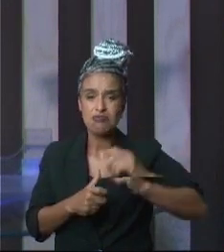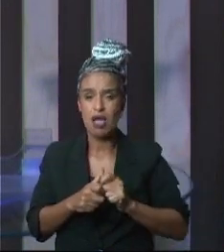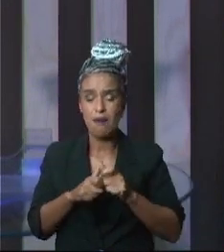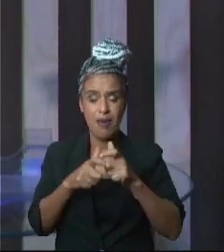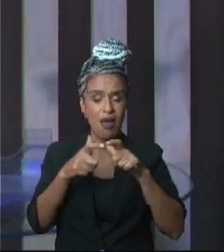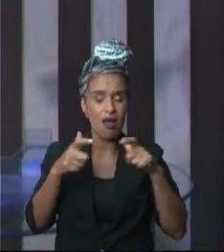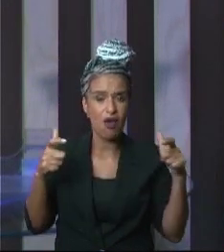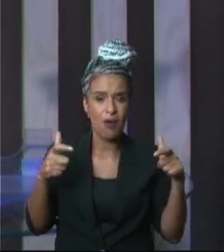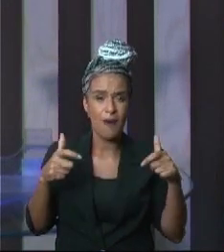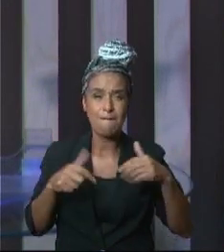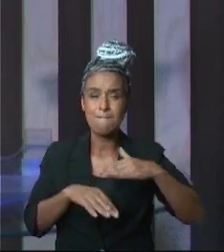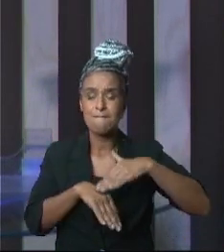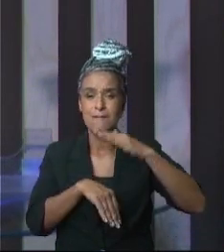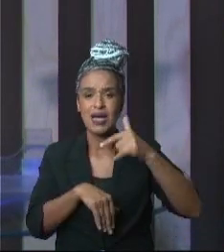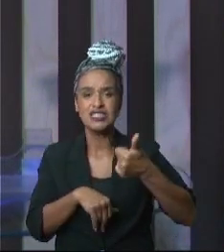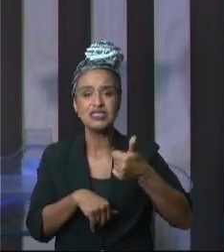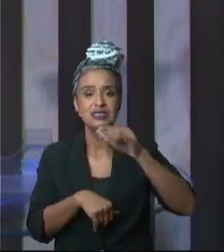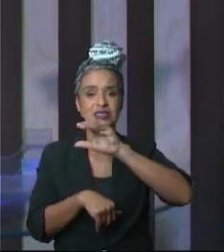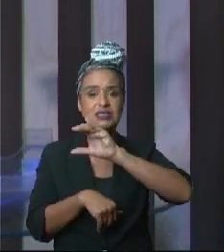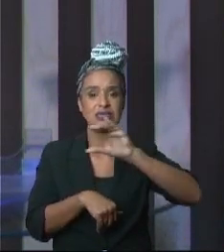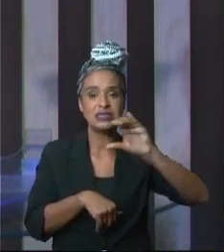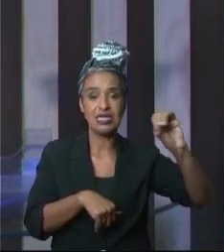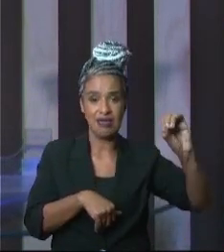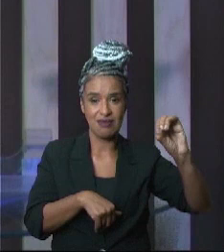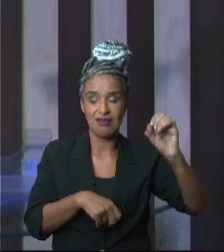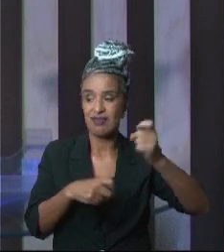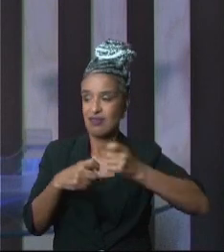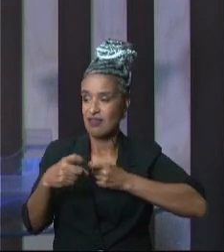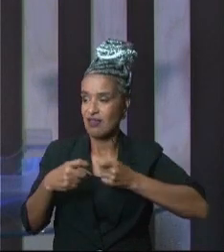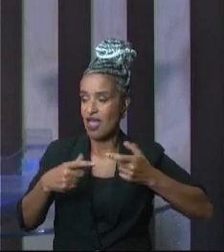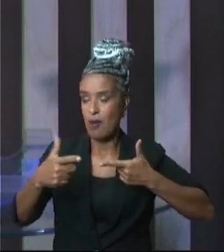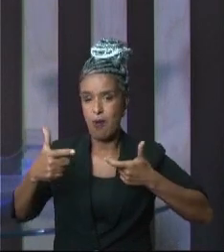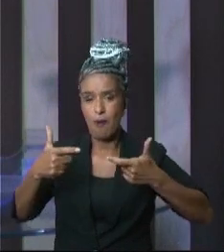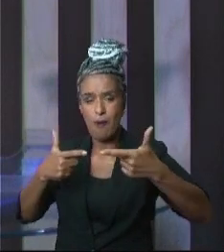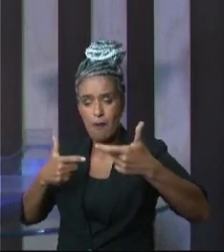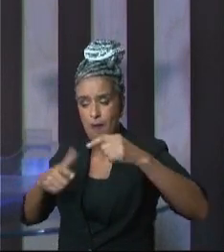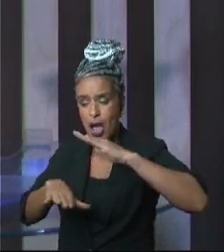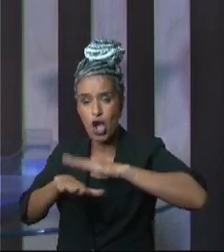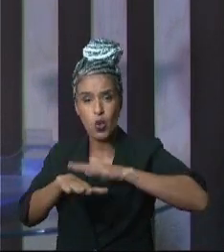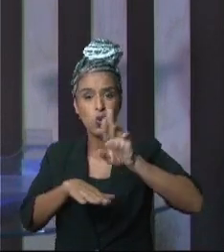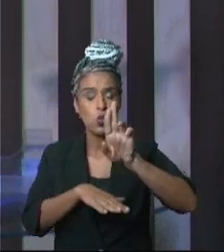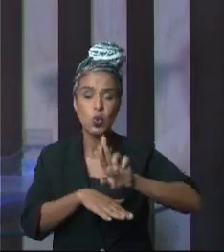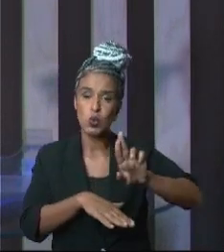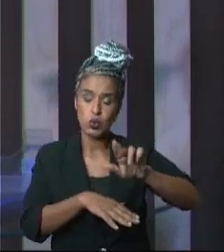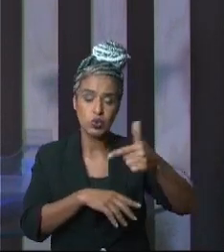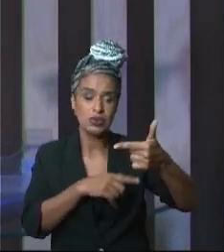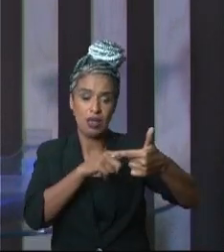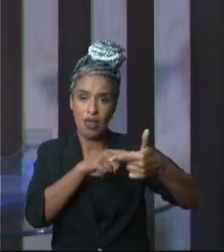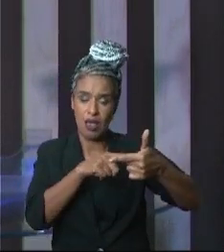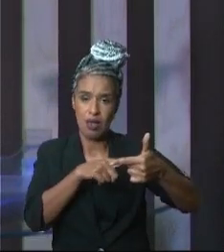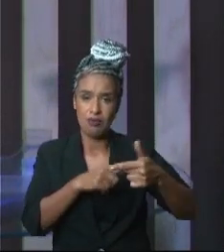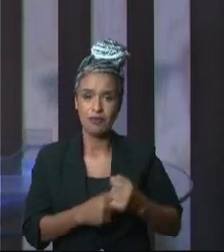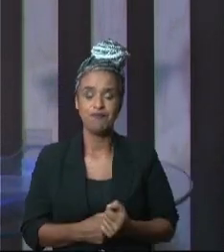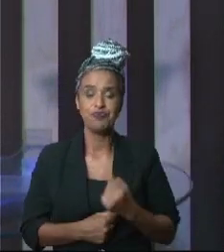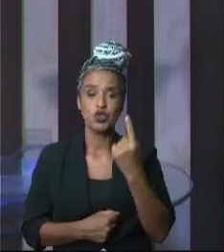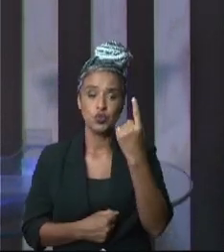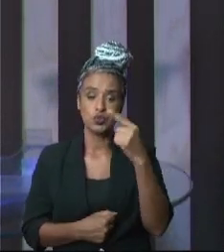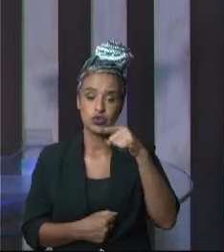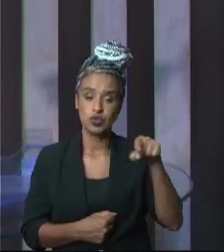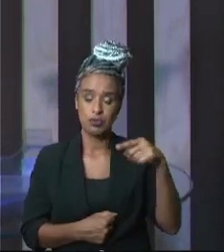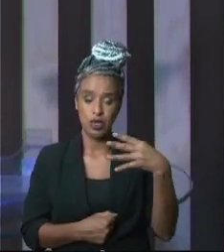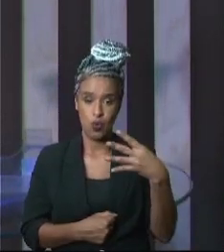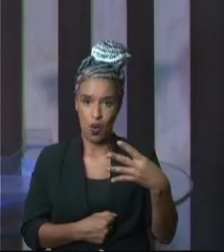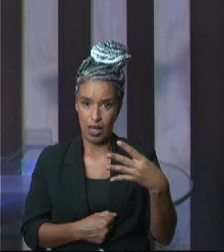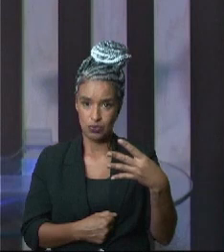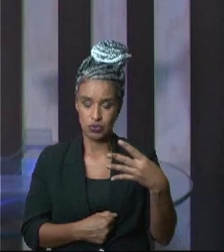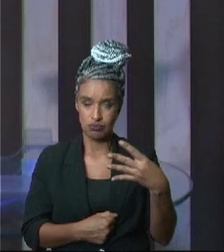São mais de 100 conflitos armados no total. Um quarto da população global,